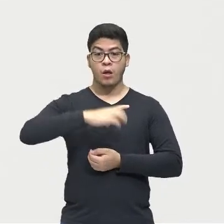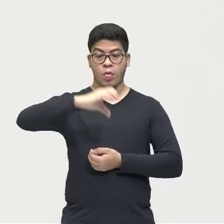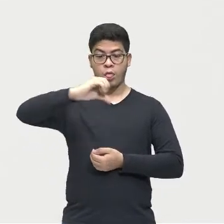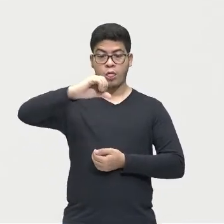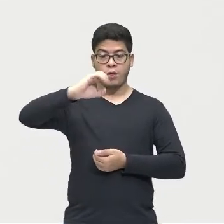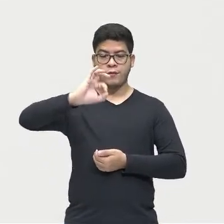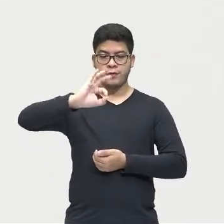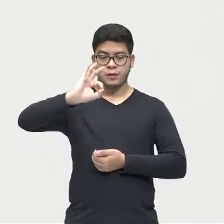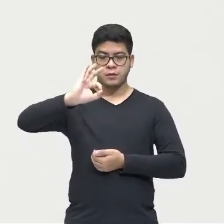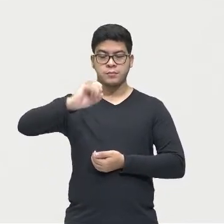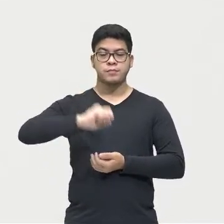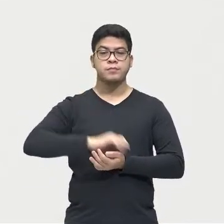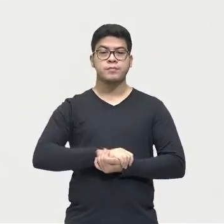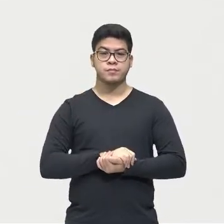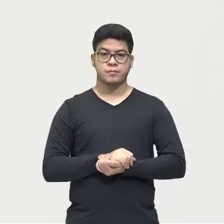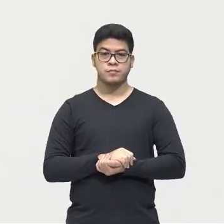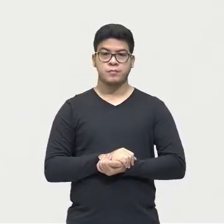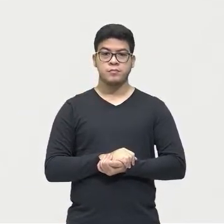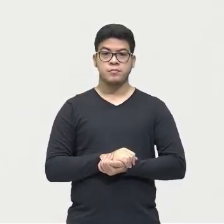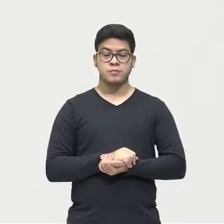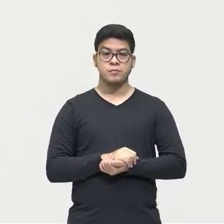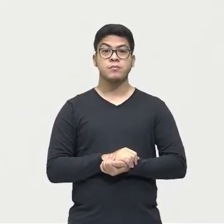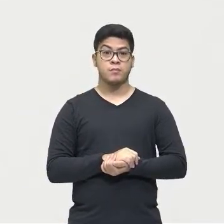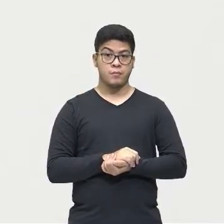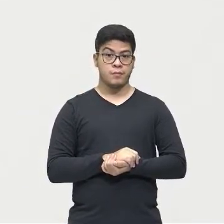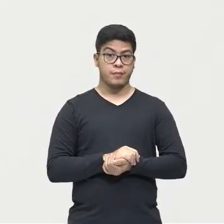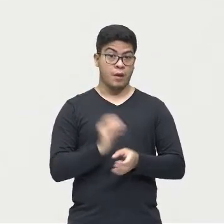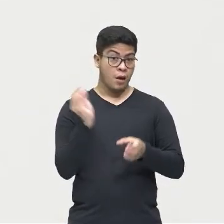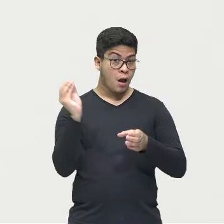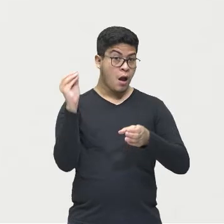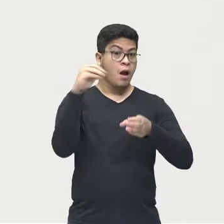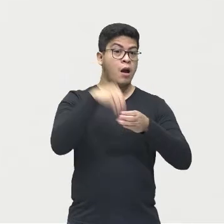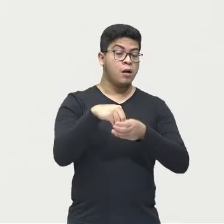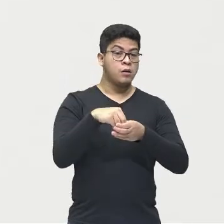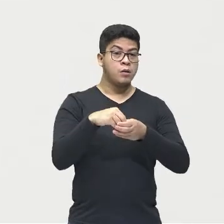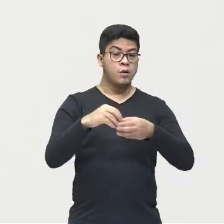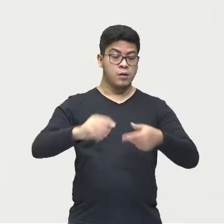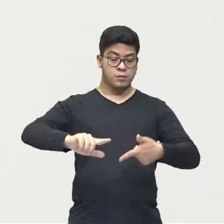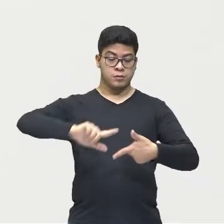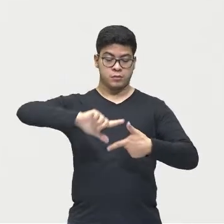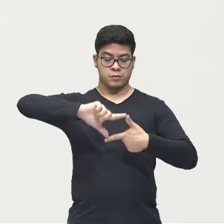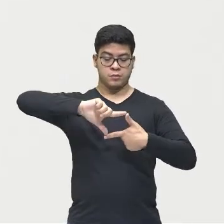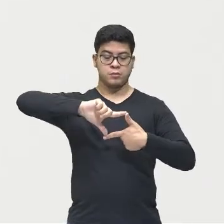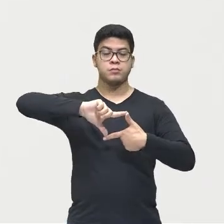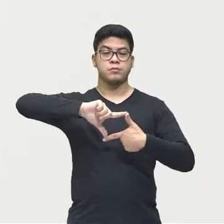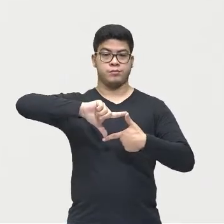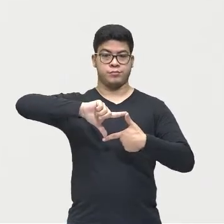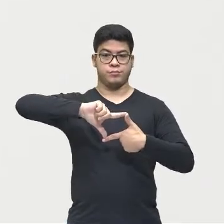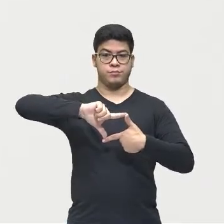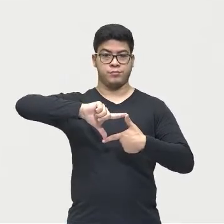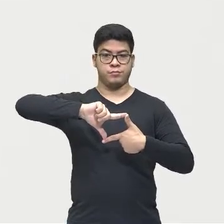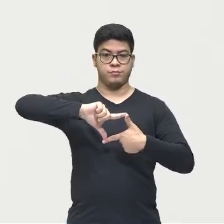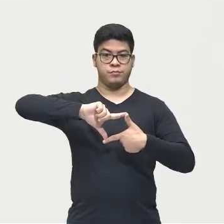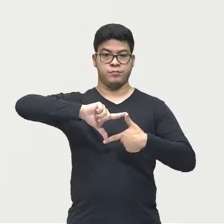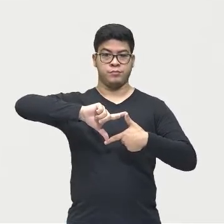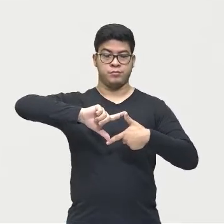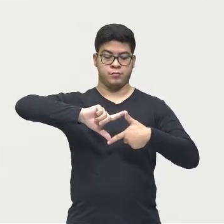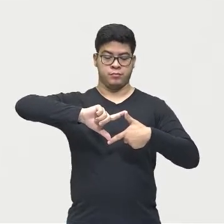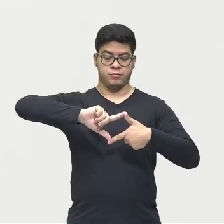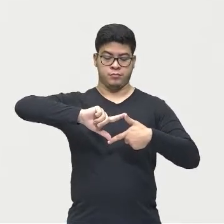graus. Então, são essas características aqui do nosso retângulo.